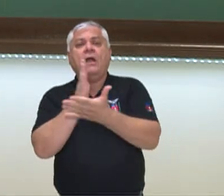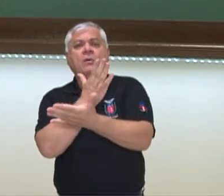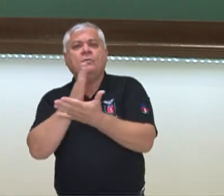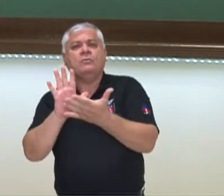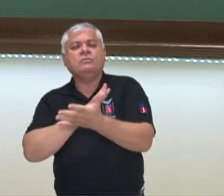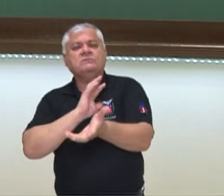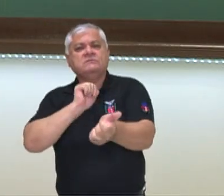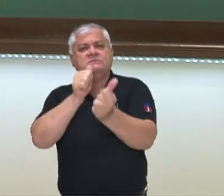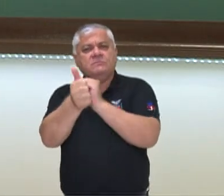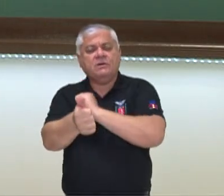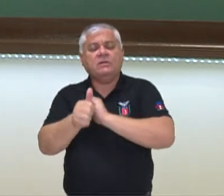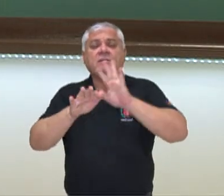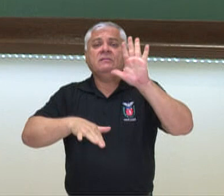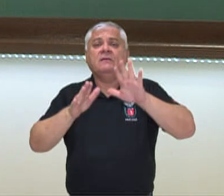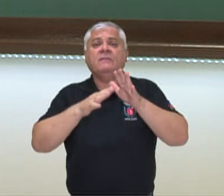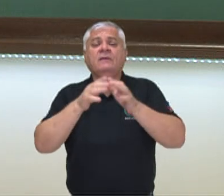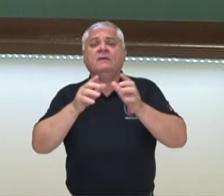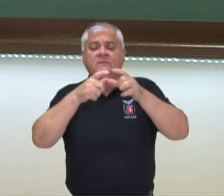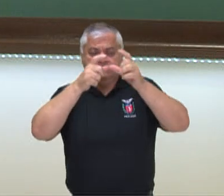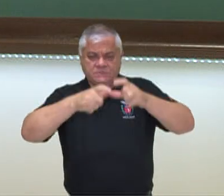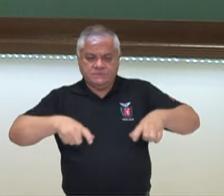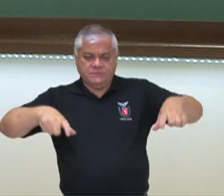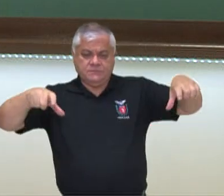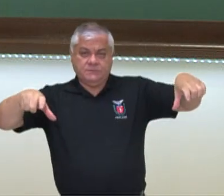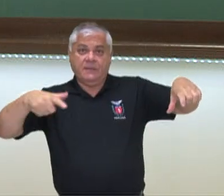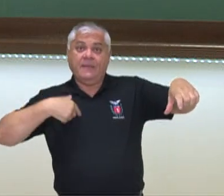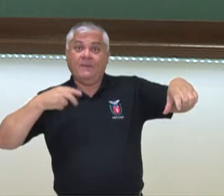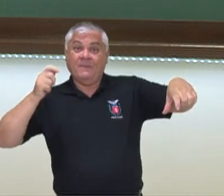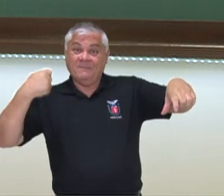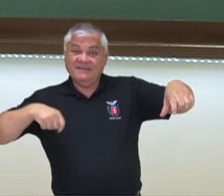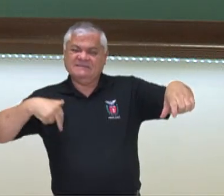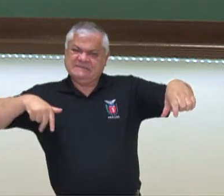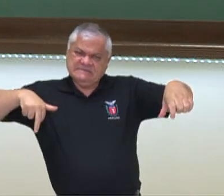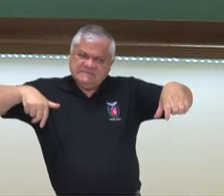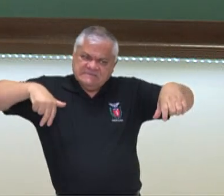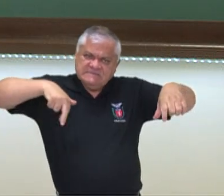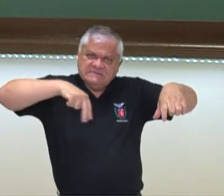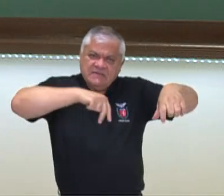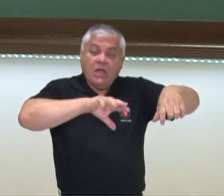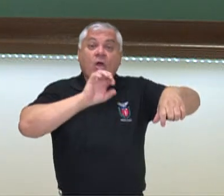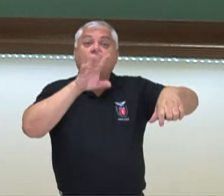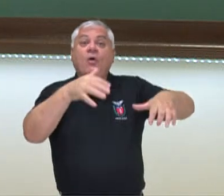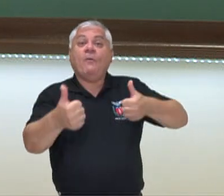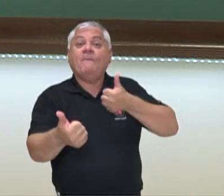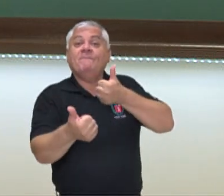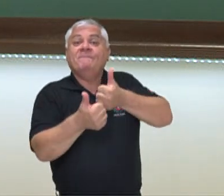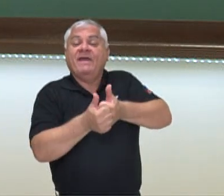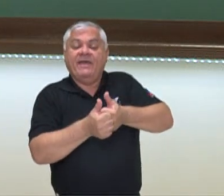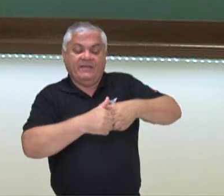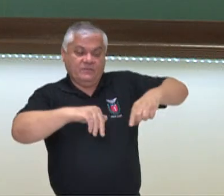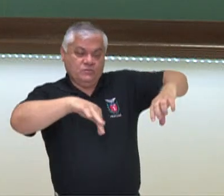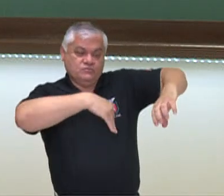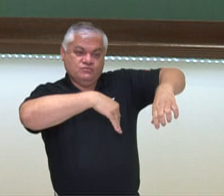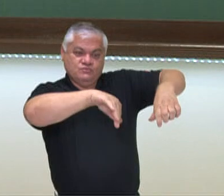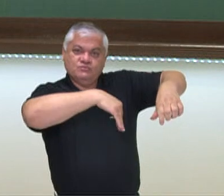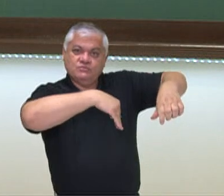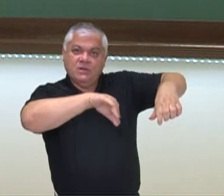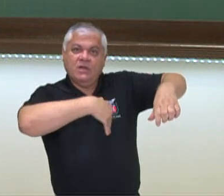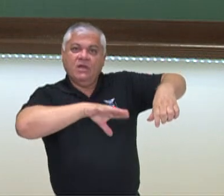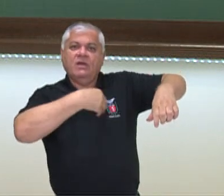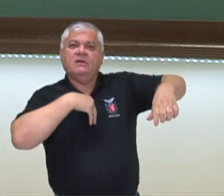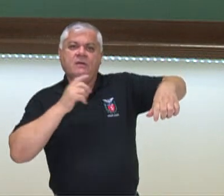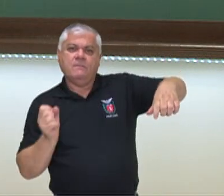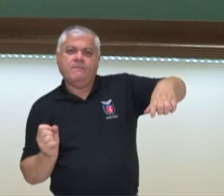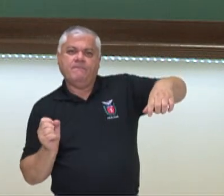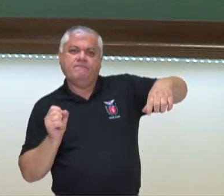até a linha de fundo do adversário. Em outros, eu tenho que chegar próximo à linha de fundo e ainda lá